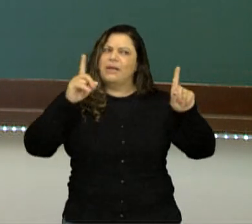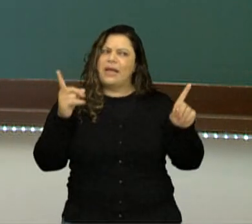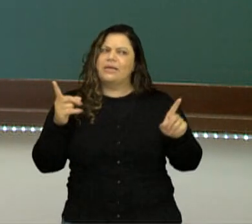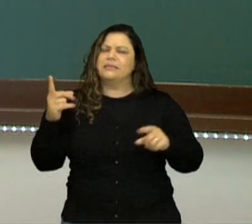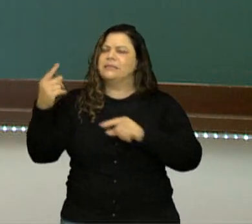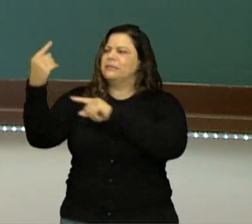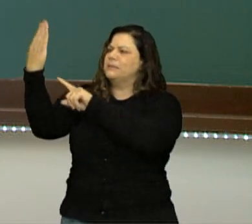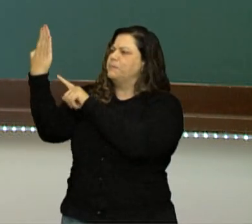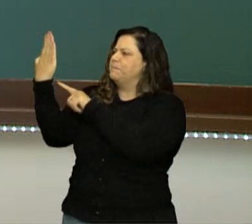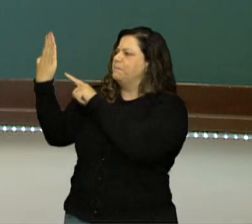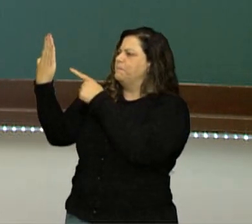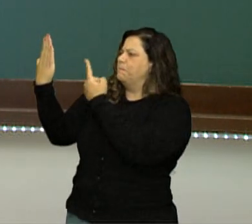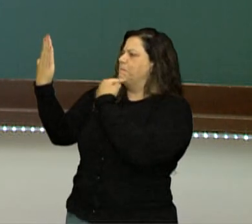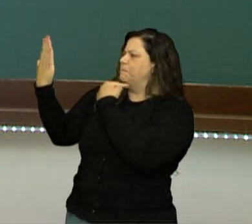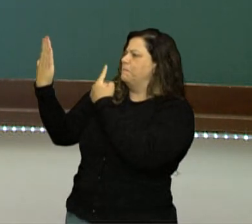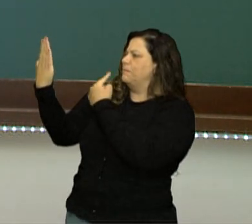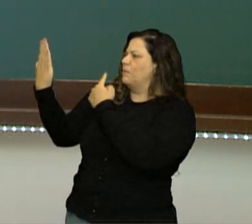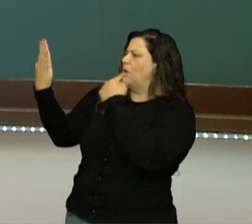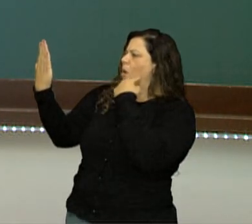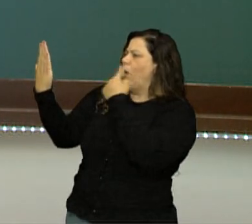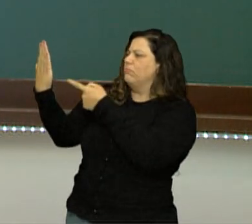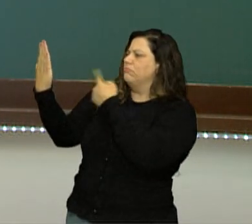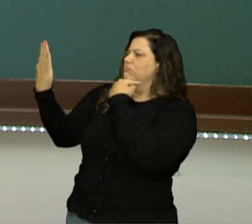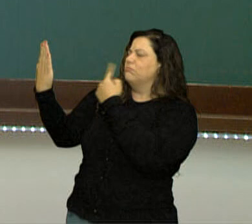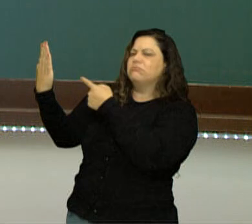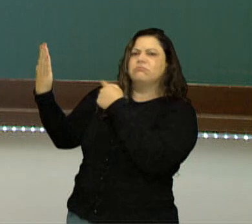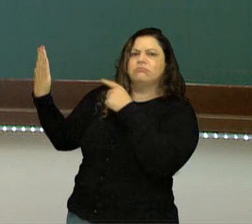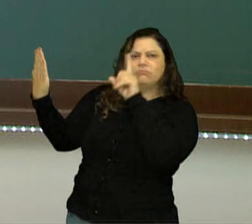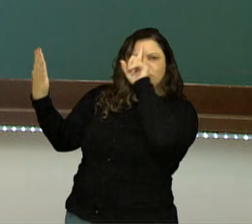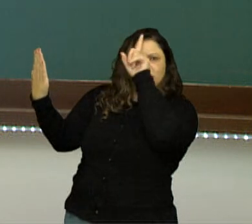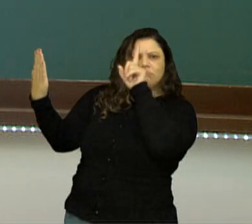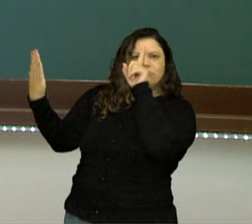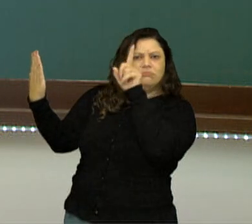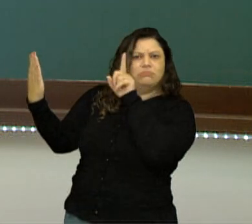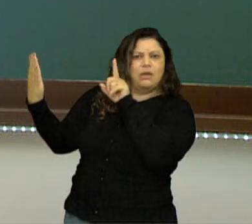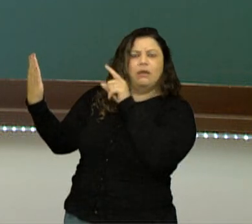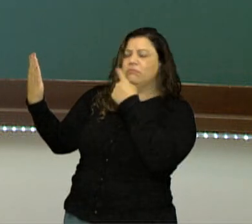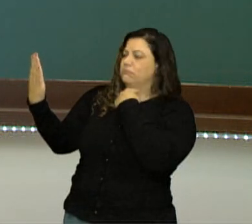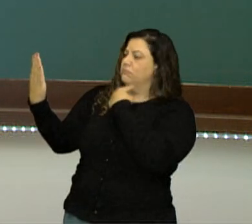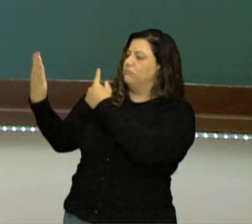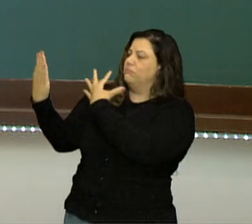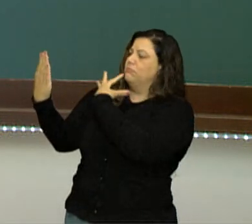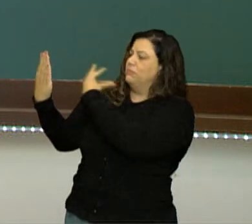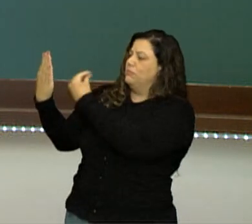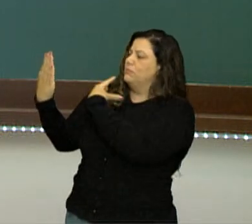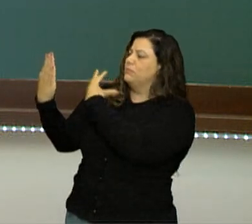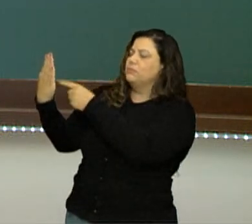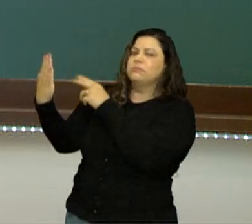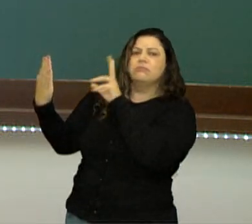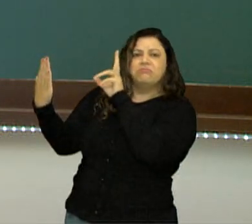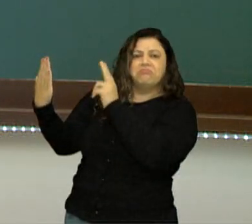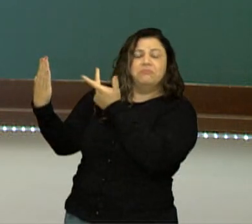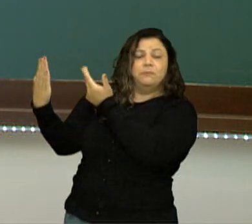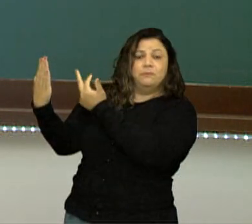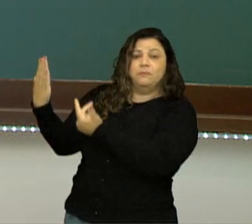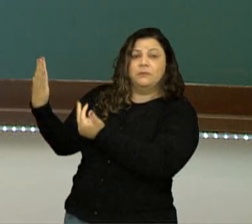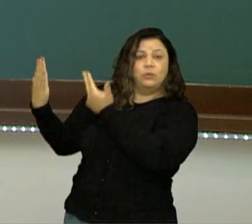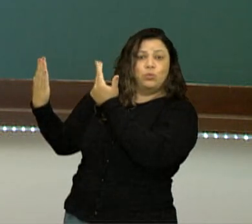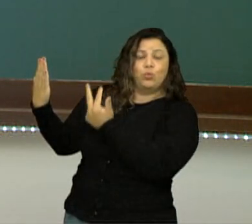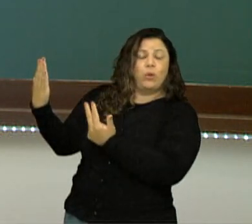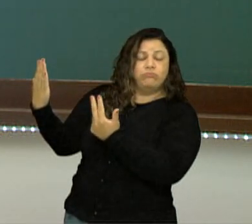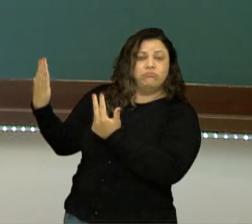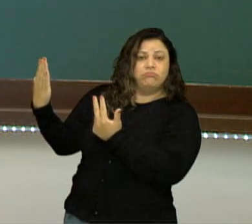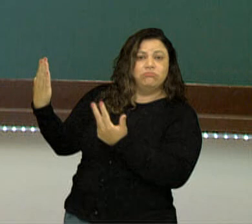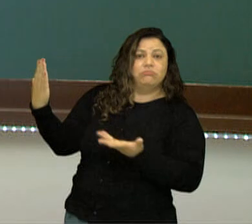olhava quem? Ele mesmo. Por isso que a ideia de reflexivo. Então, ele olhava-se a si mesmo. Então, voltava